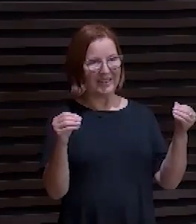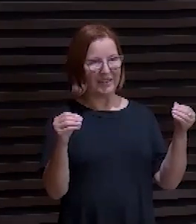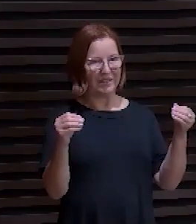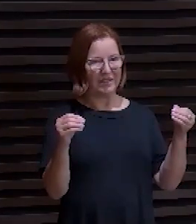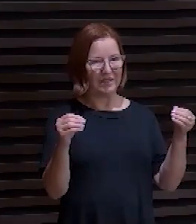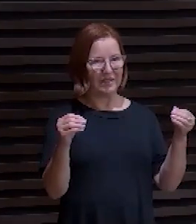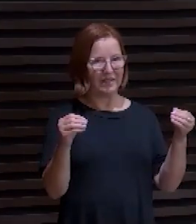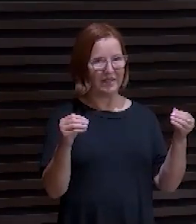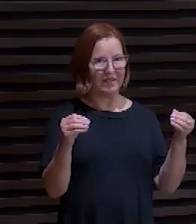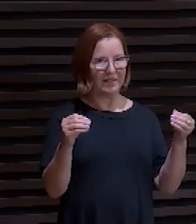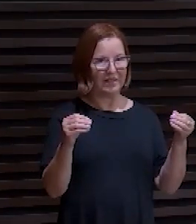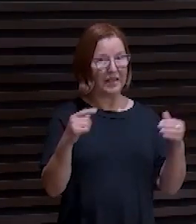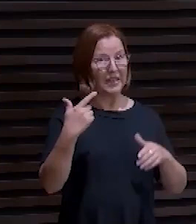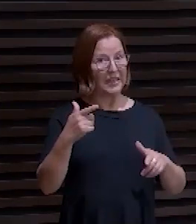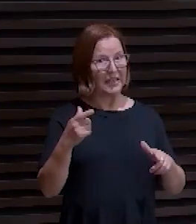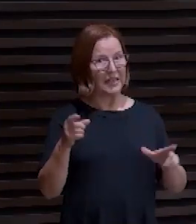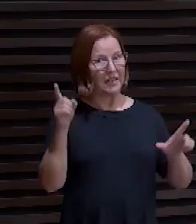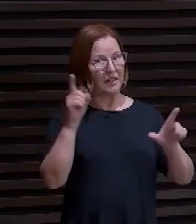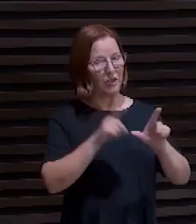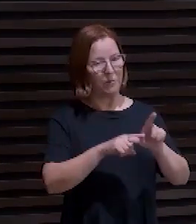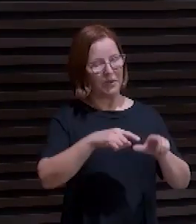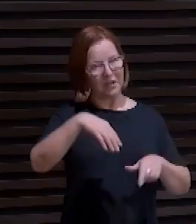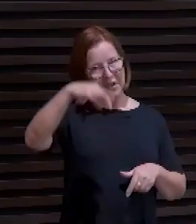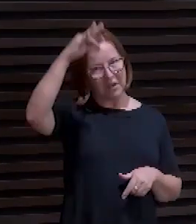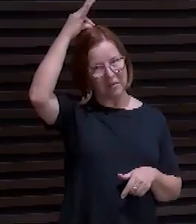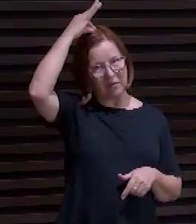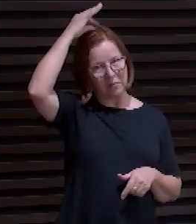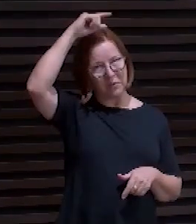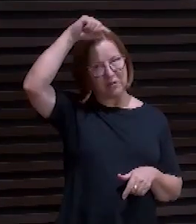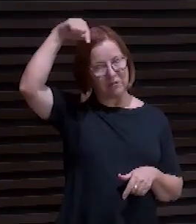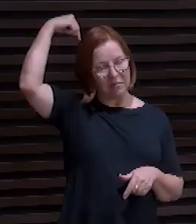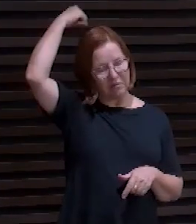sem depender do Espírito Santo.